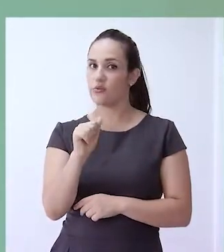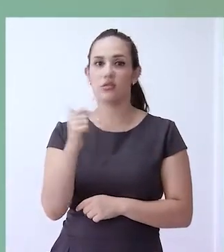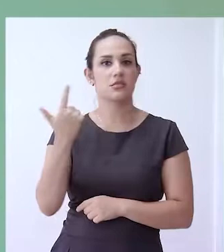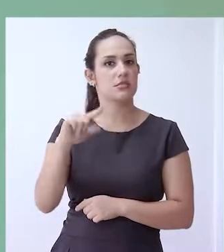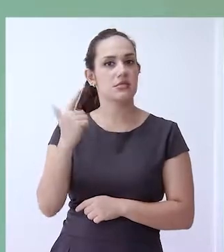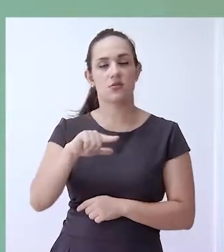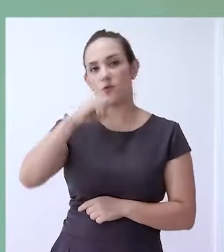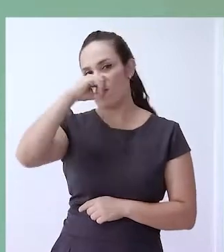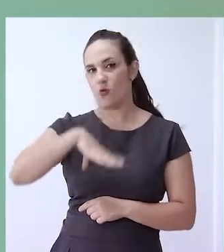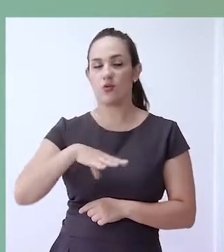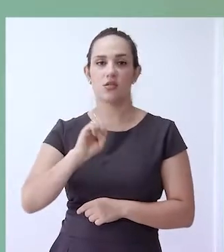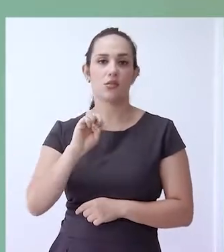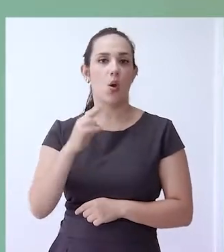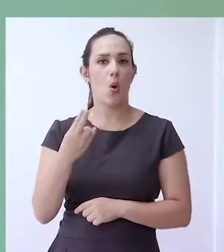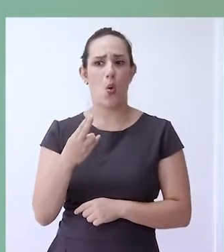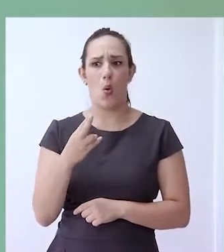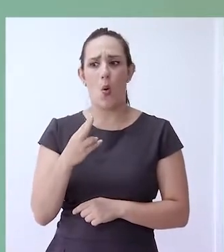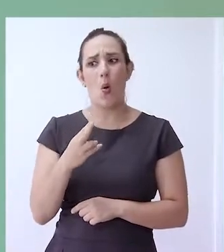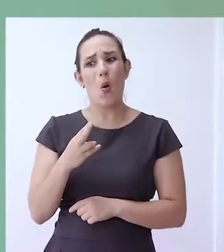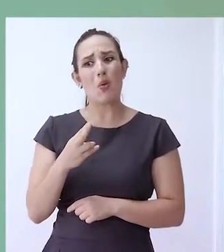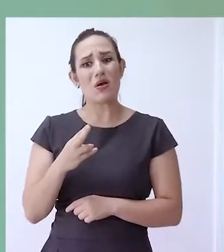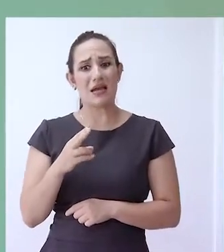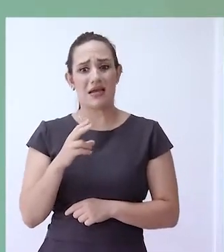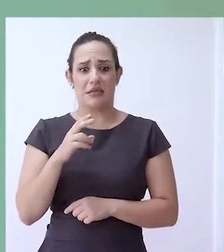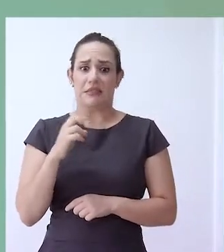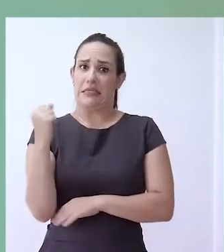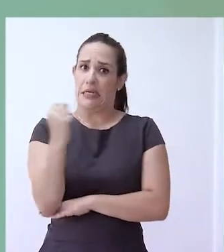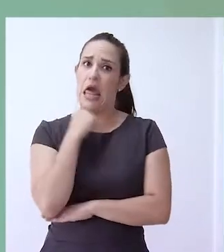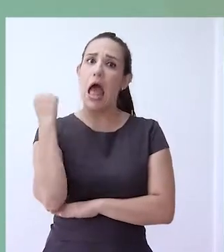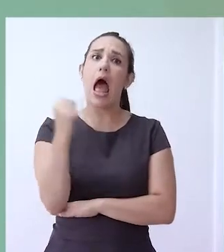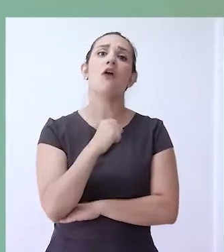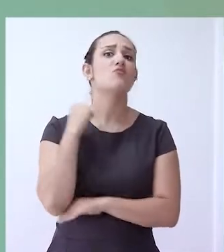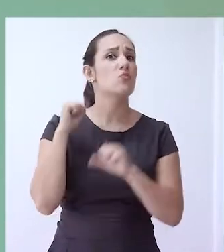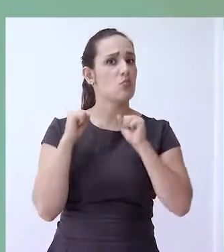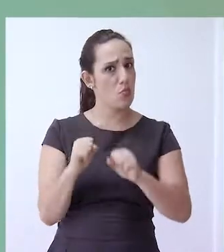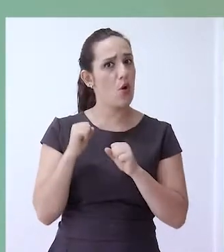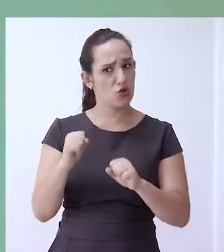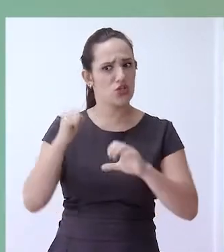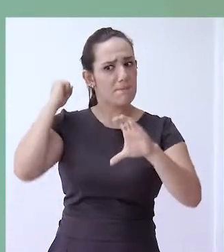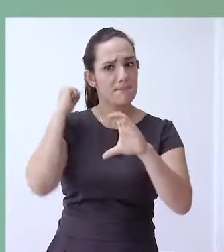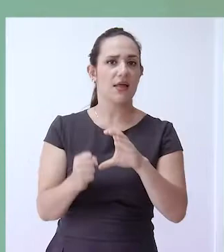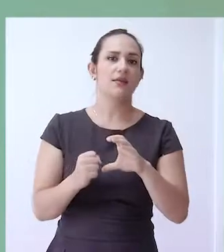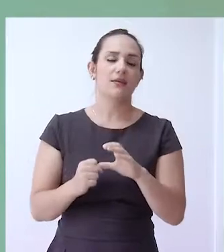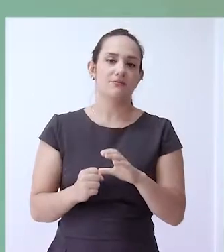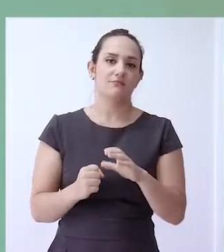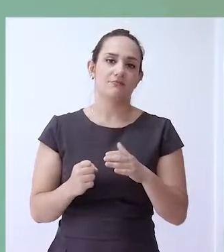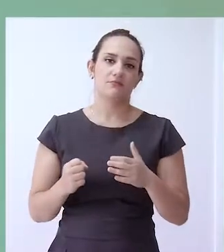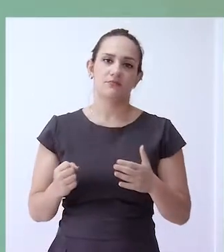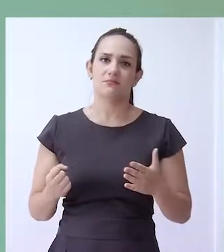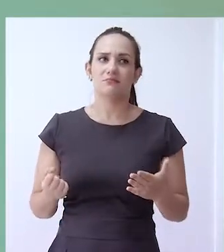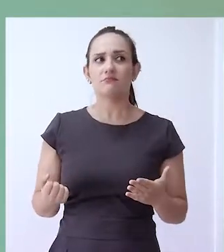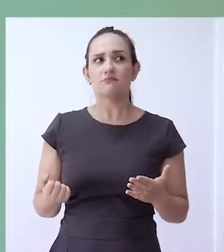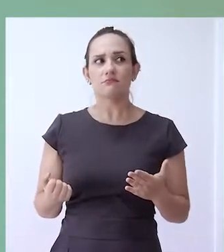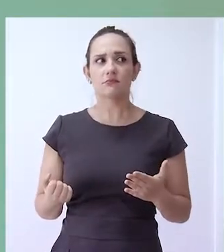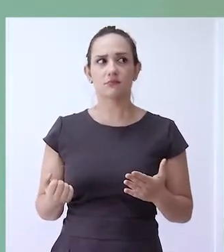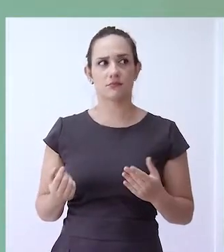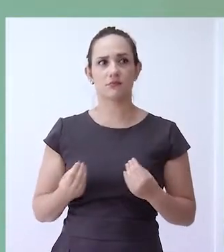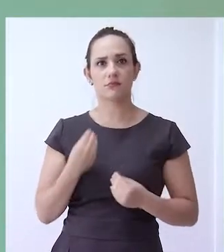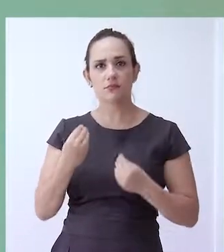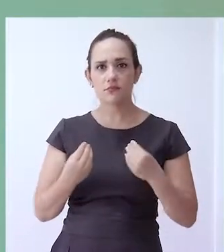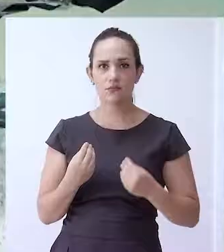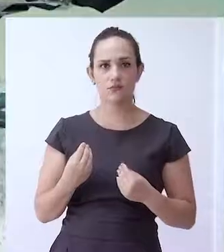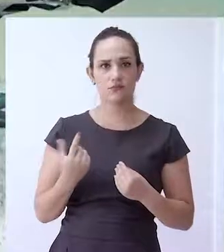ameaça, ou seja, em que a prisão deveria ser a última hipótese de vinculação daquela pessoa ao